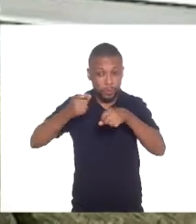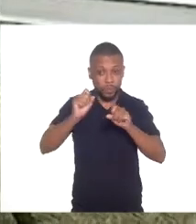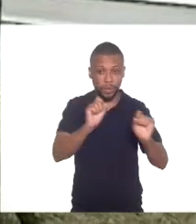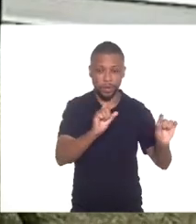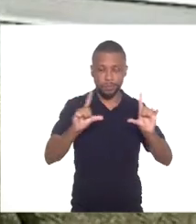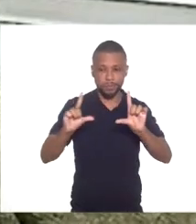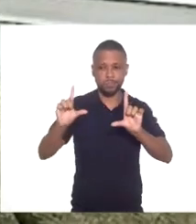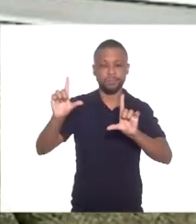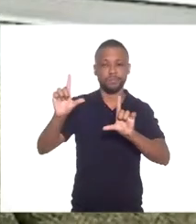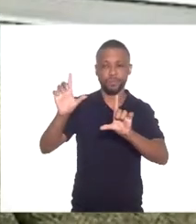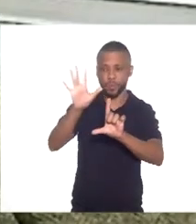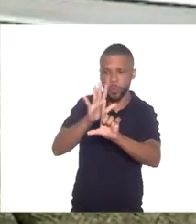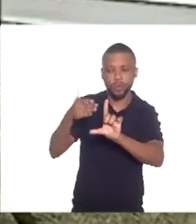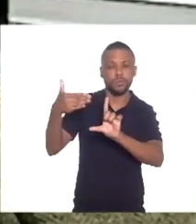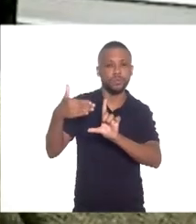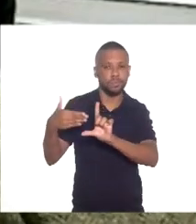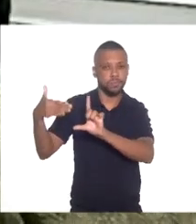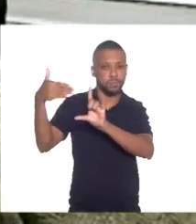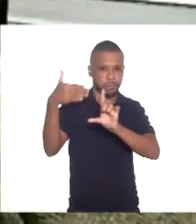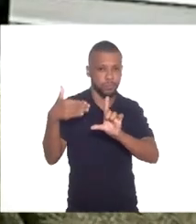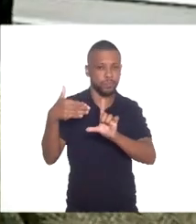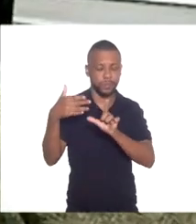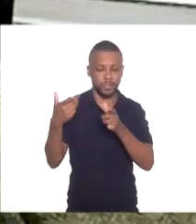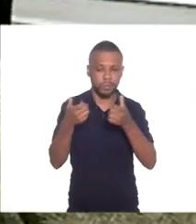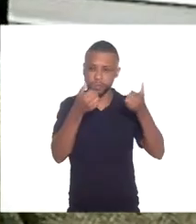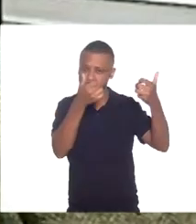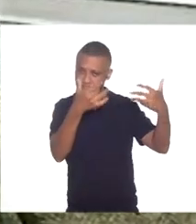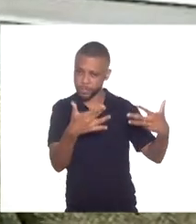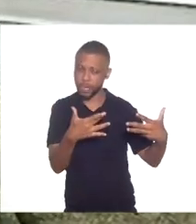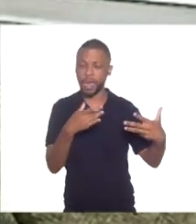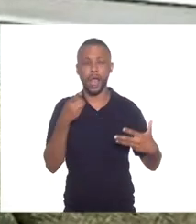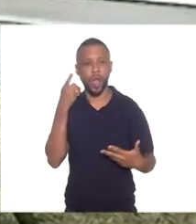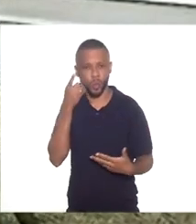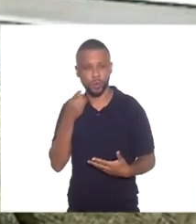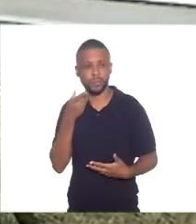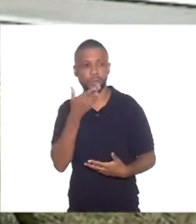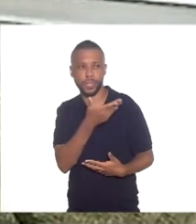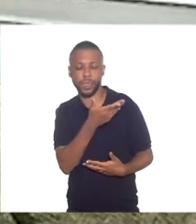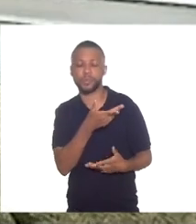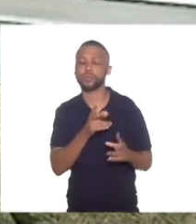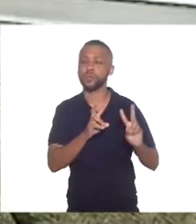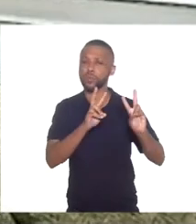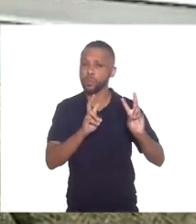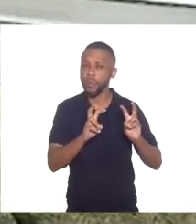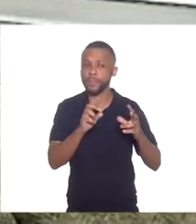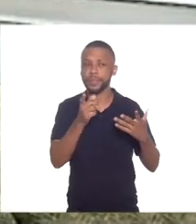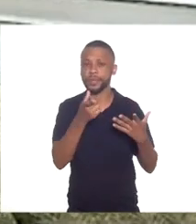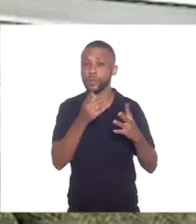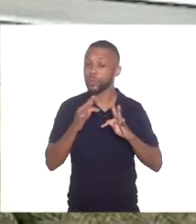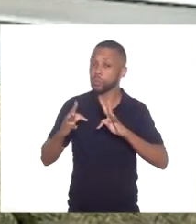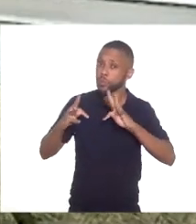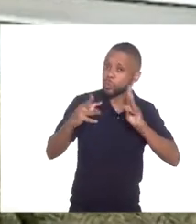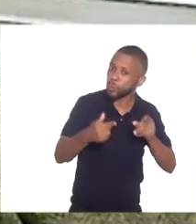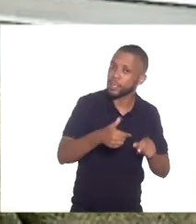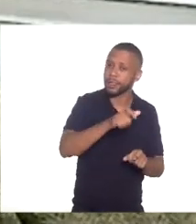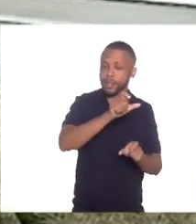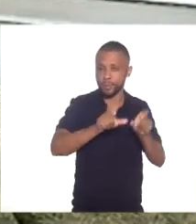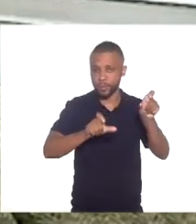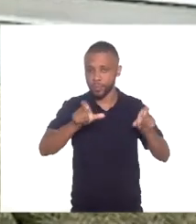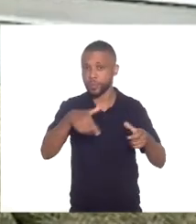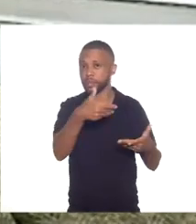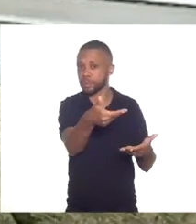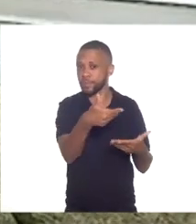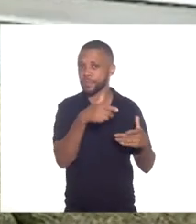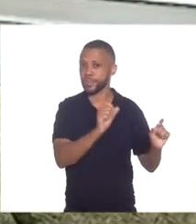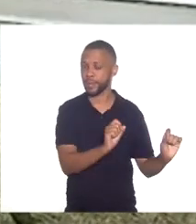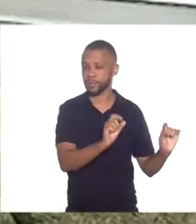Jordão, com parcimônia entre todos os convidados, né? Porque também o que